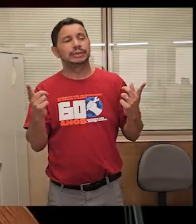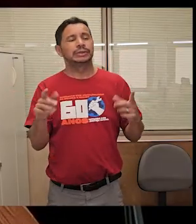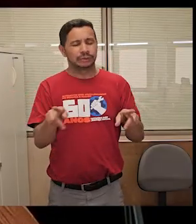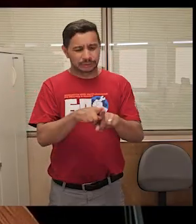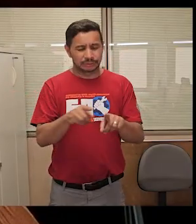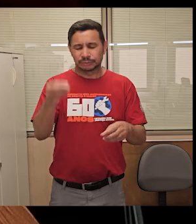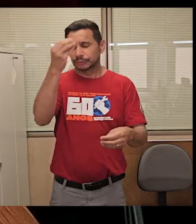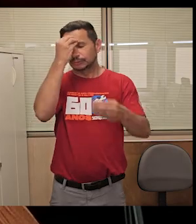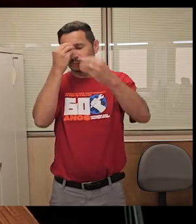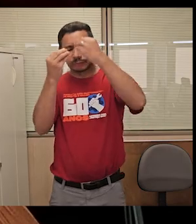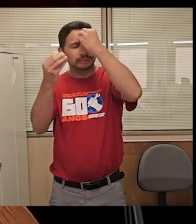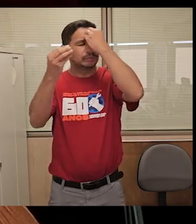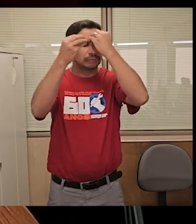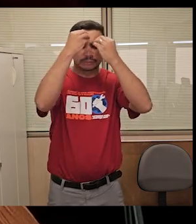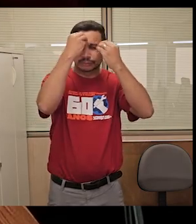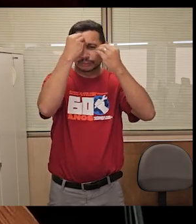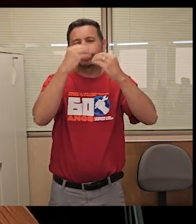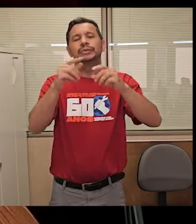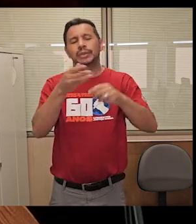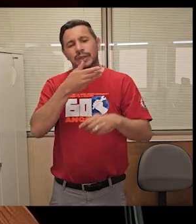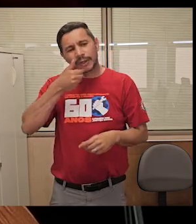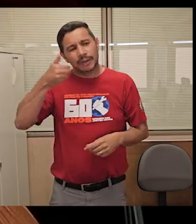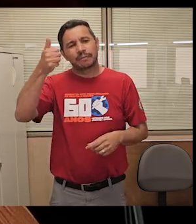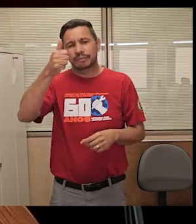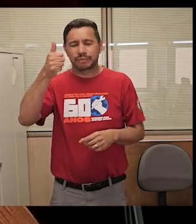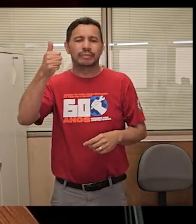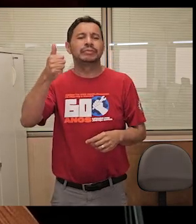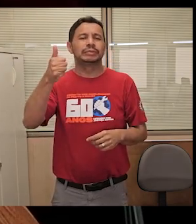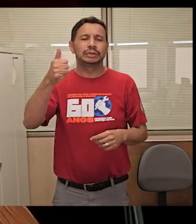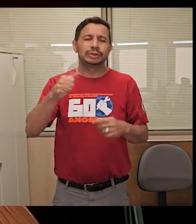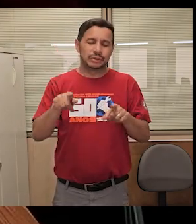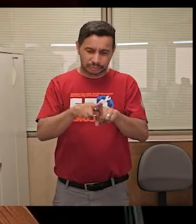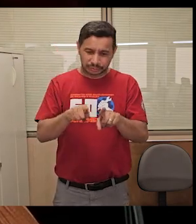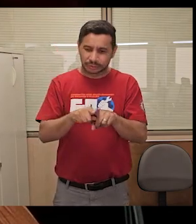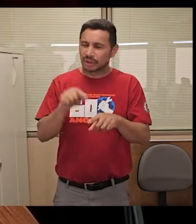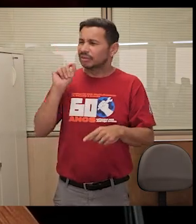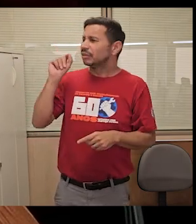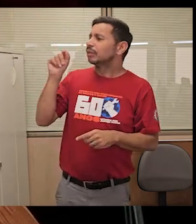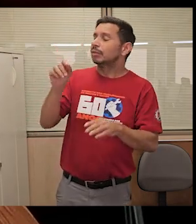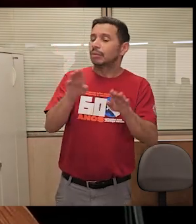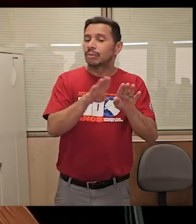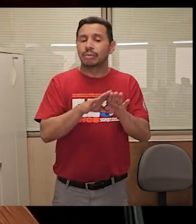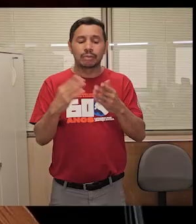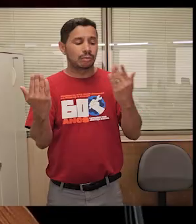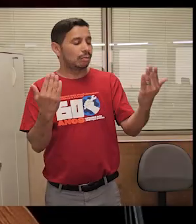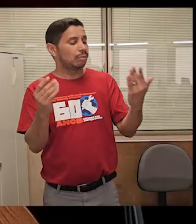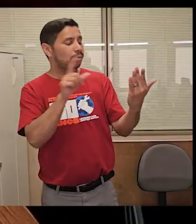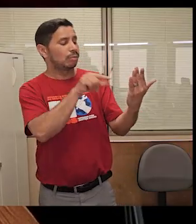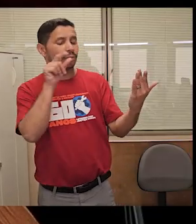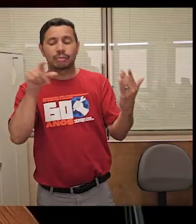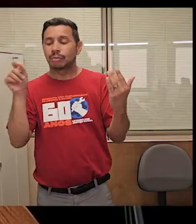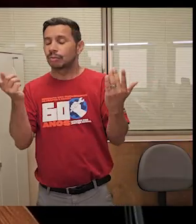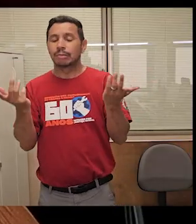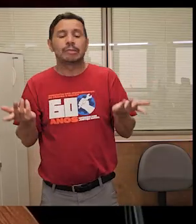nessa intervenção de fora aqui para nós e de que lado que a gente vai ter que estar, né? Com